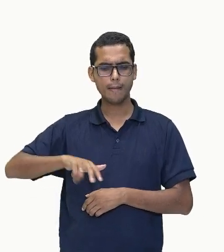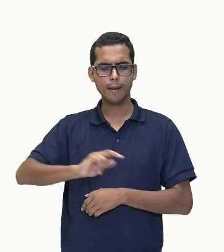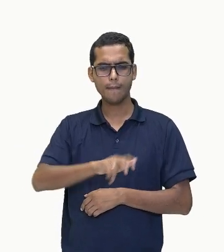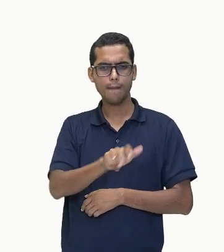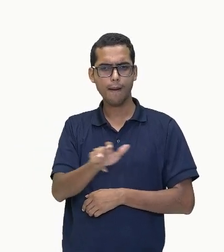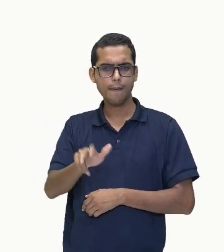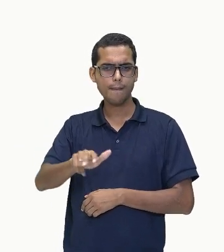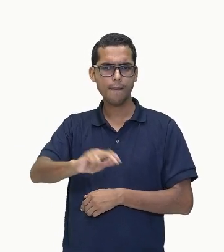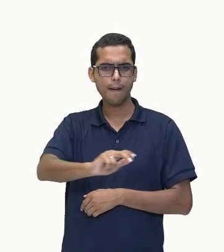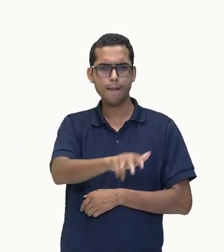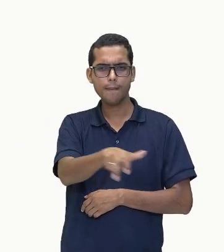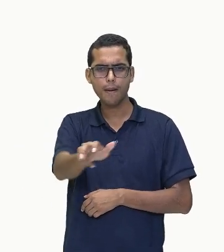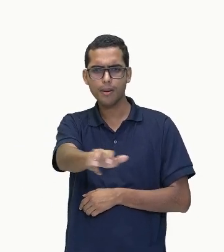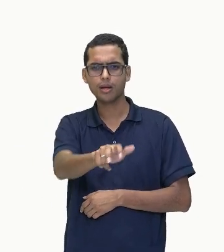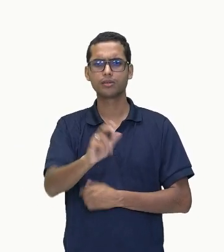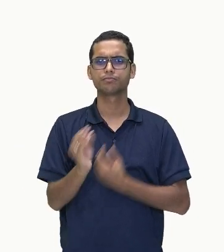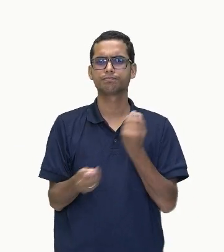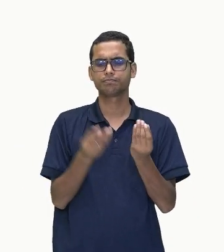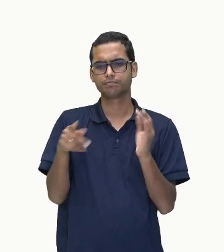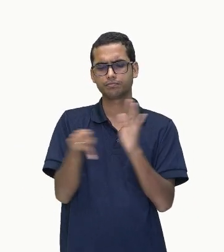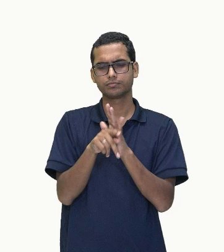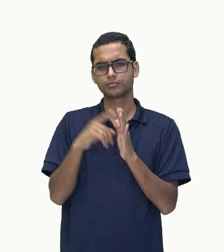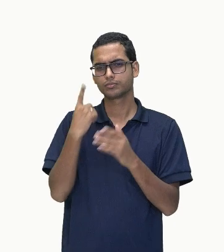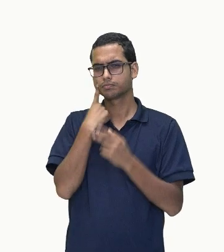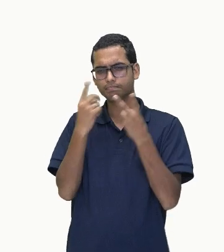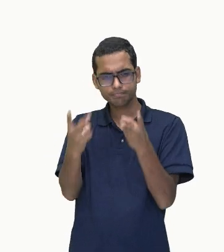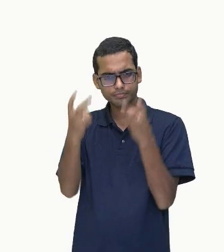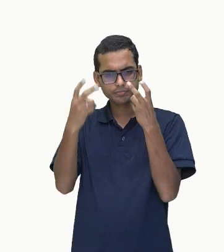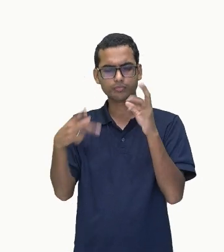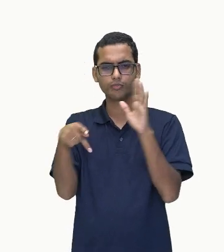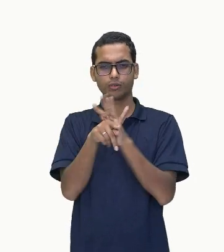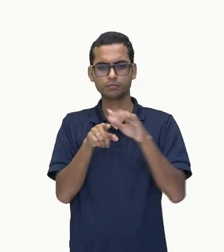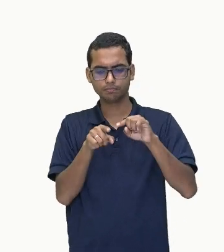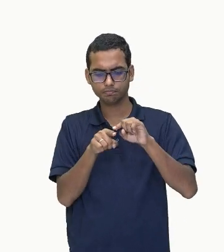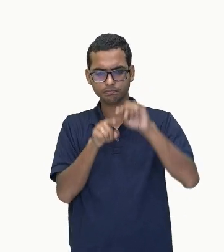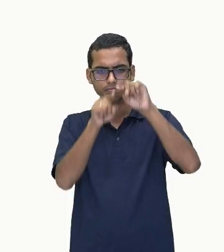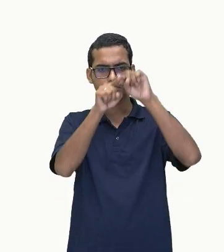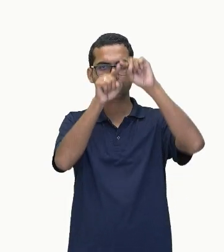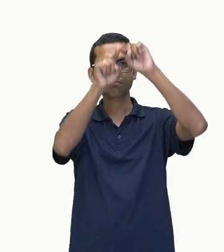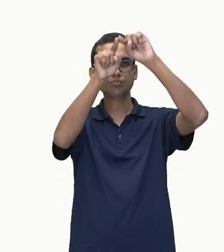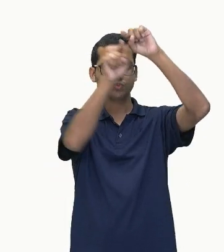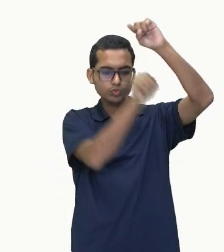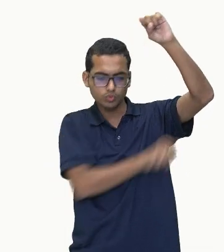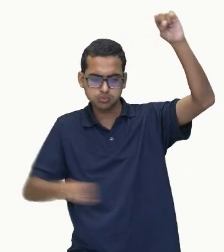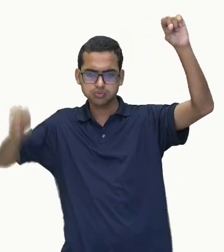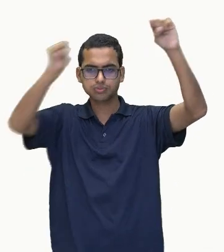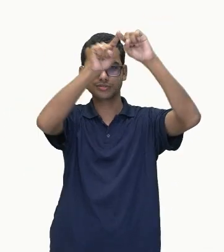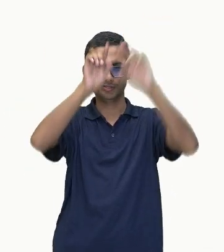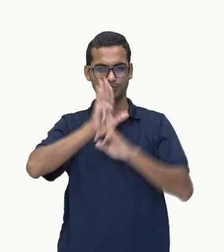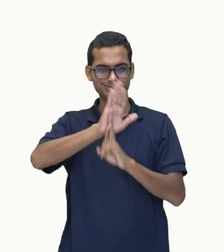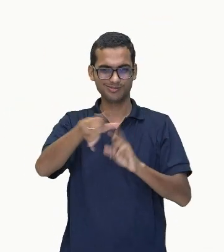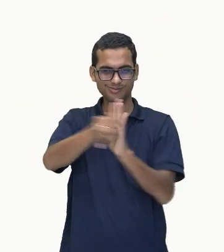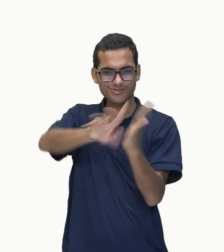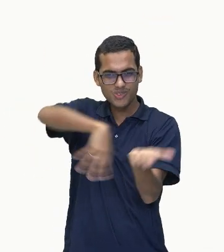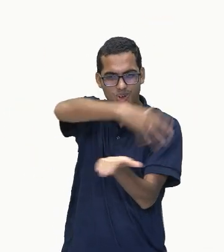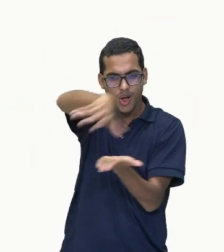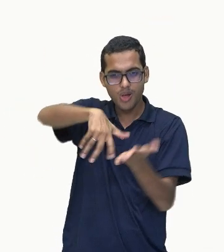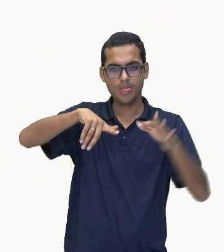maior, essa daqui, dentro dela, nós temos